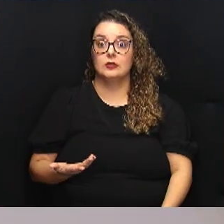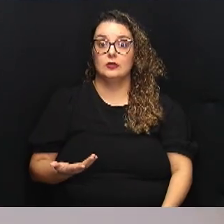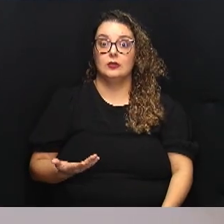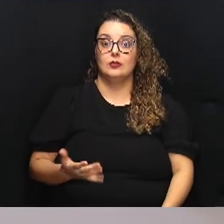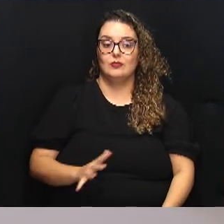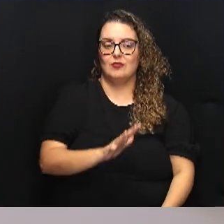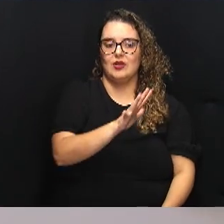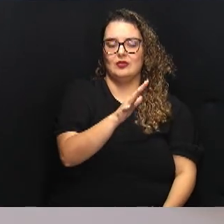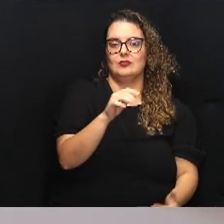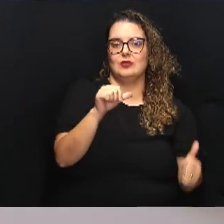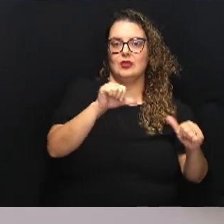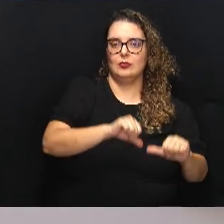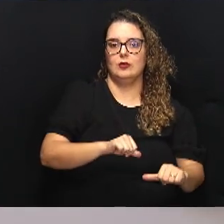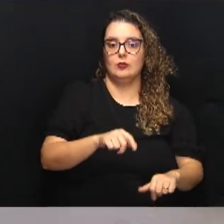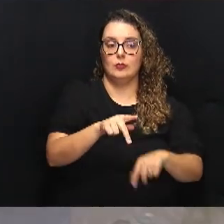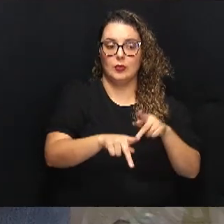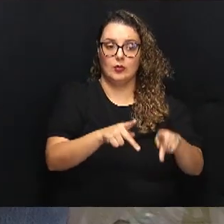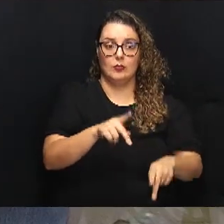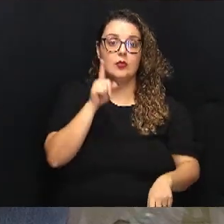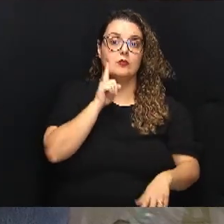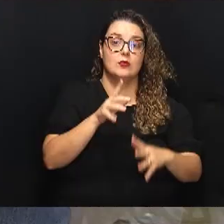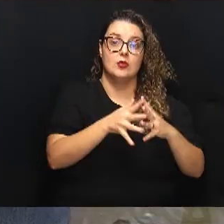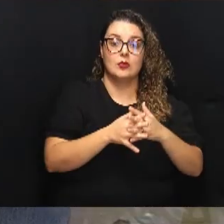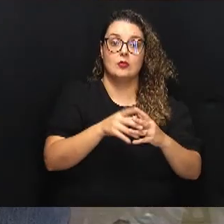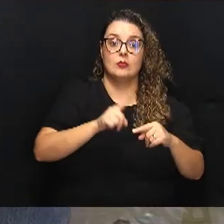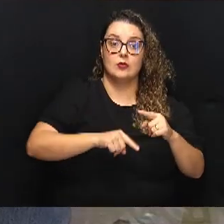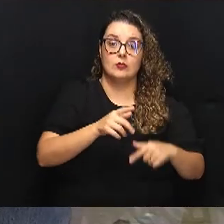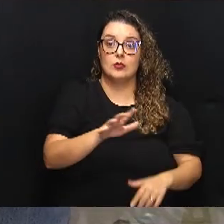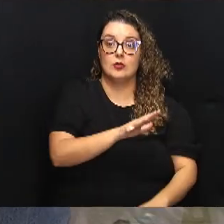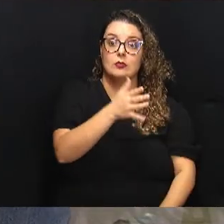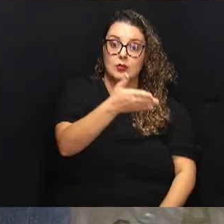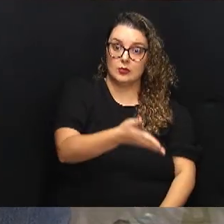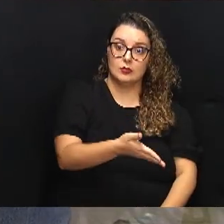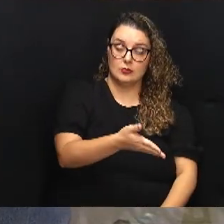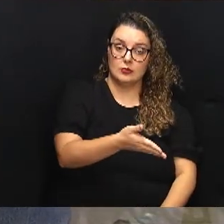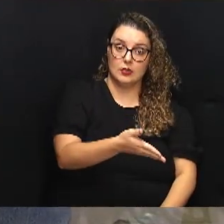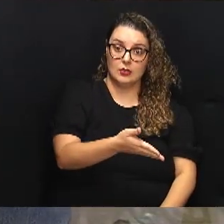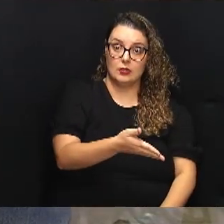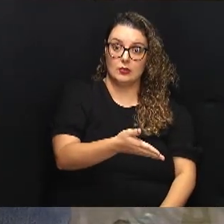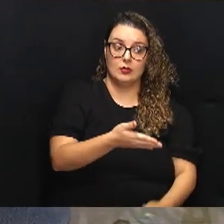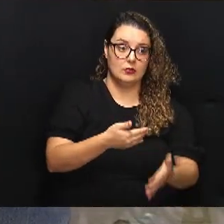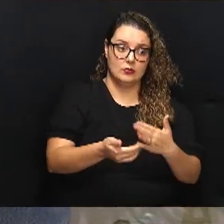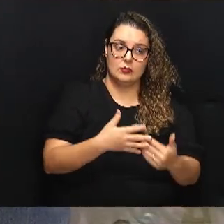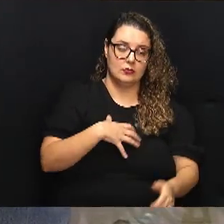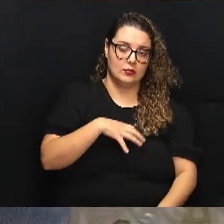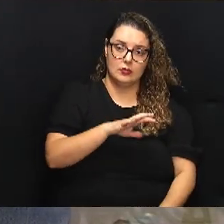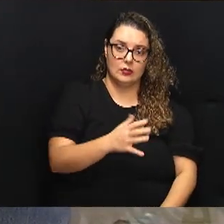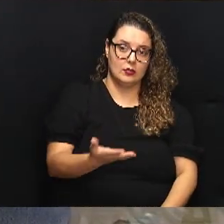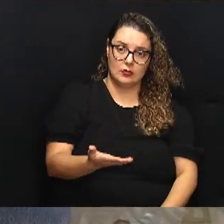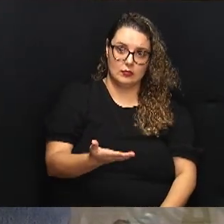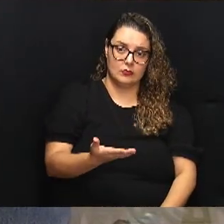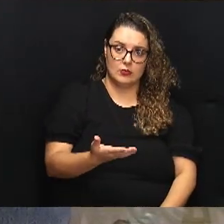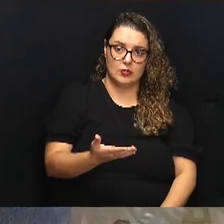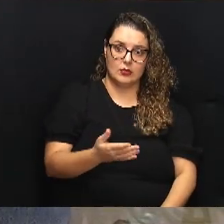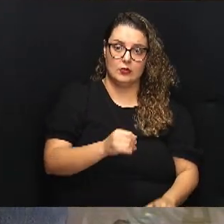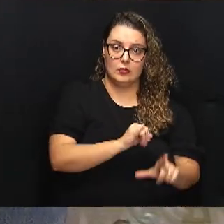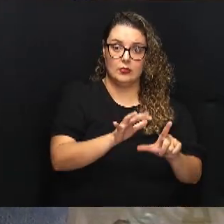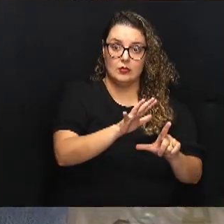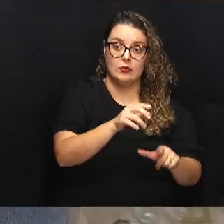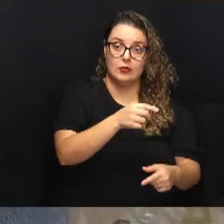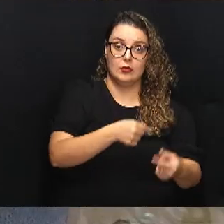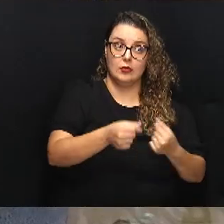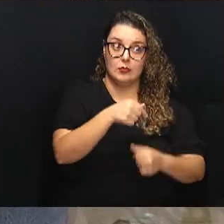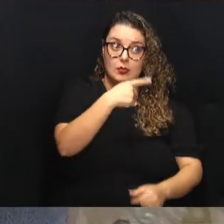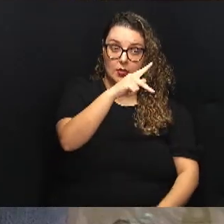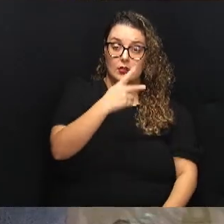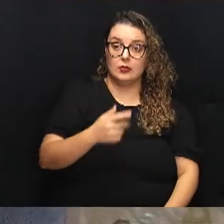para o povo americano, porque vão ter produtos mais caros ali, de qualquer forma, quer dizer, isso vai acabar inflacionando o mercado deles, e é